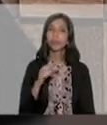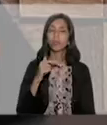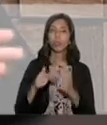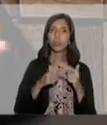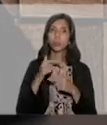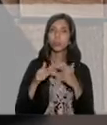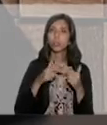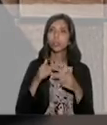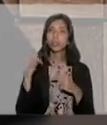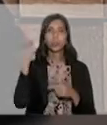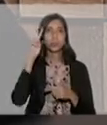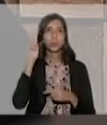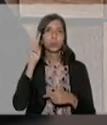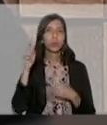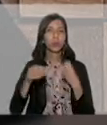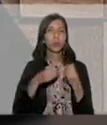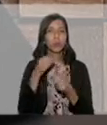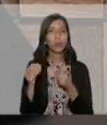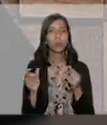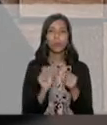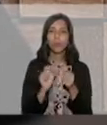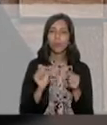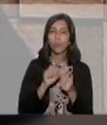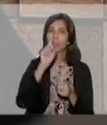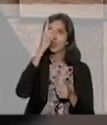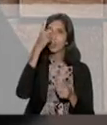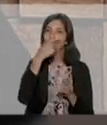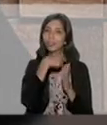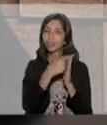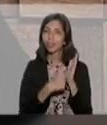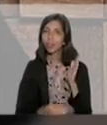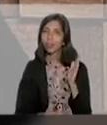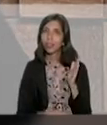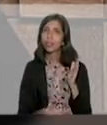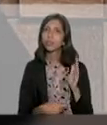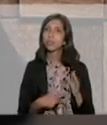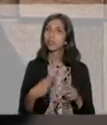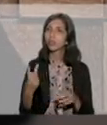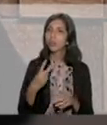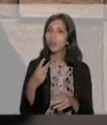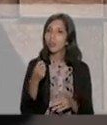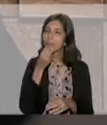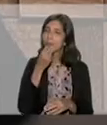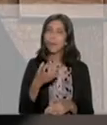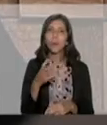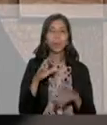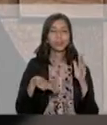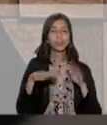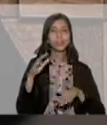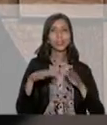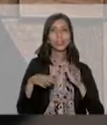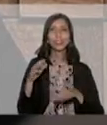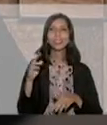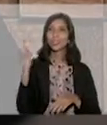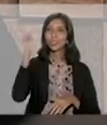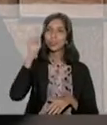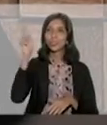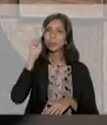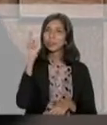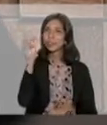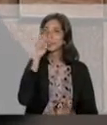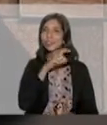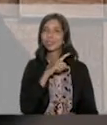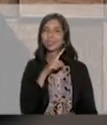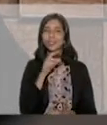Assim, nesse trabalho mesmo de história, de construção de história, é muito gostoso, sabe? Tem vezes que uma história